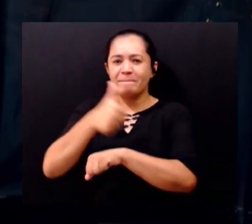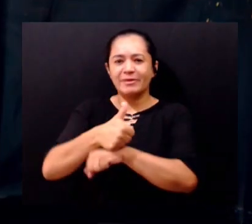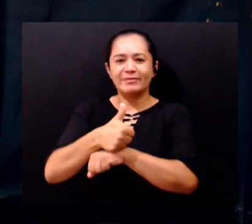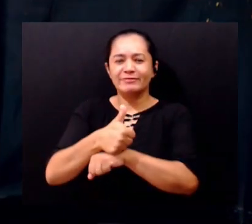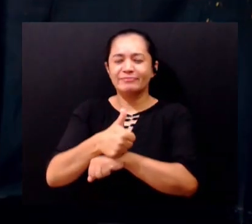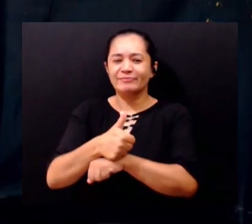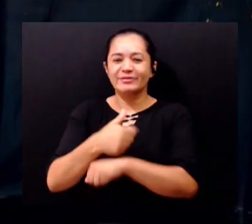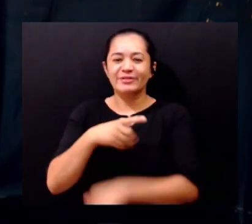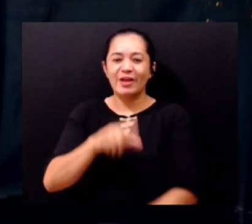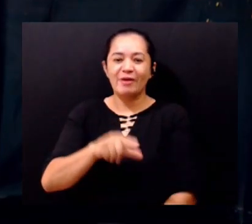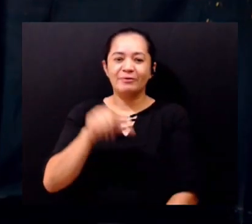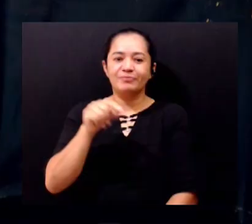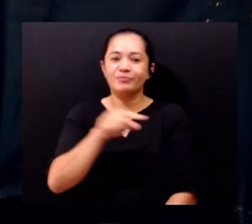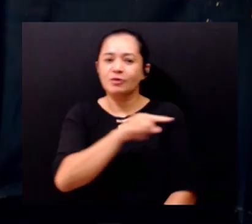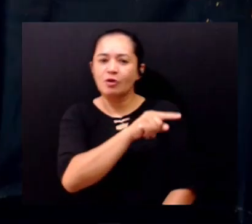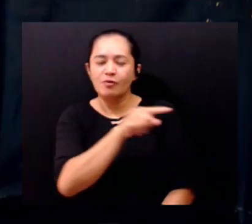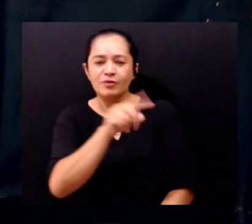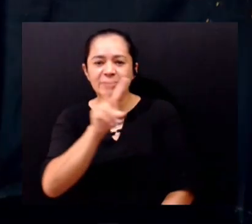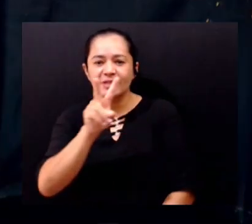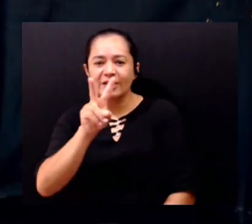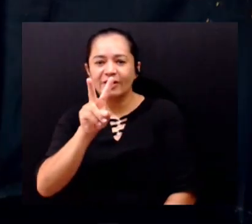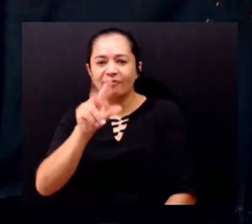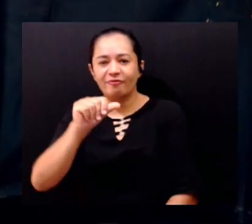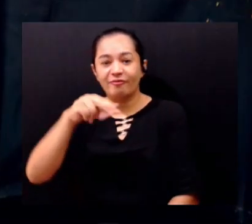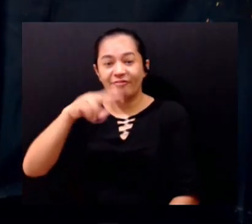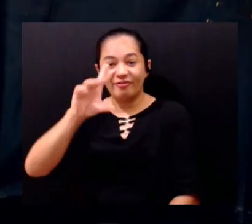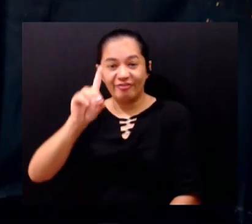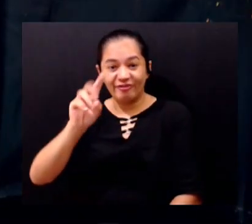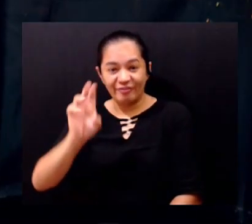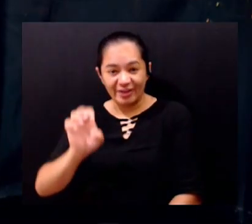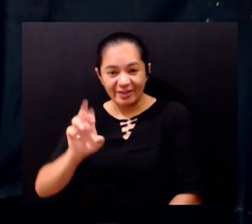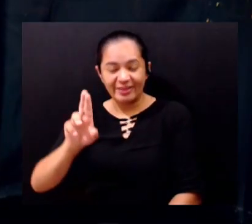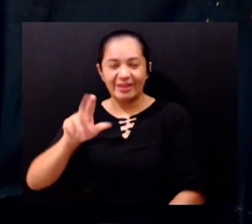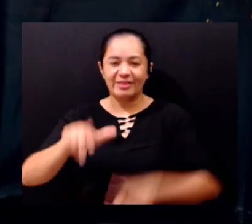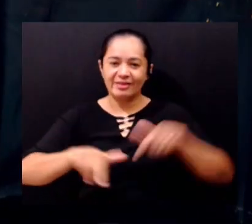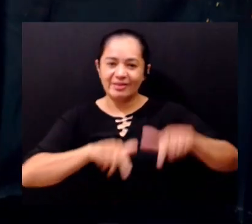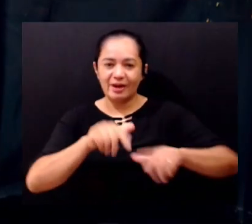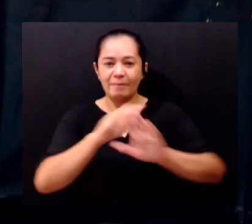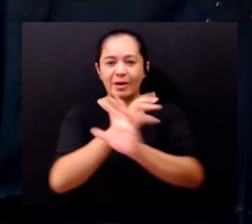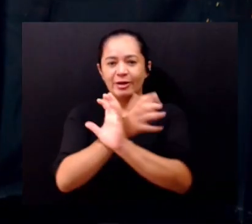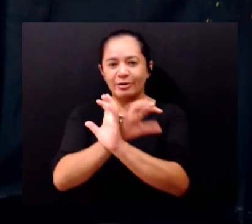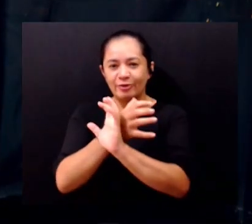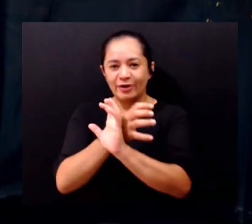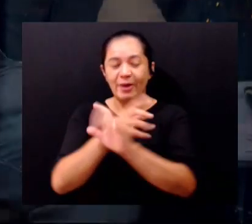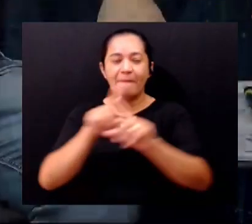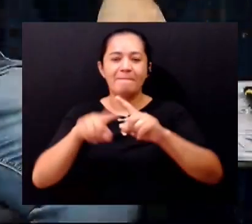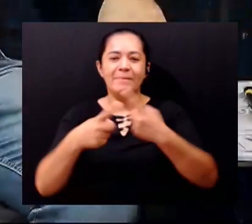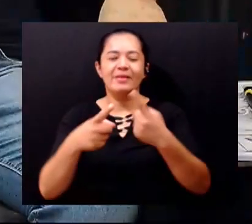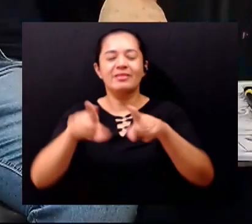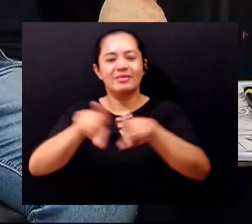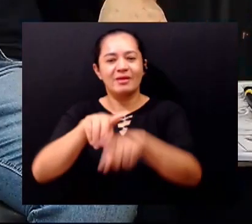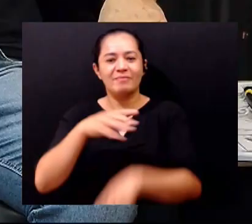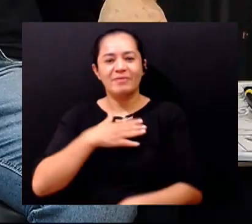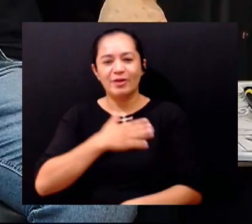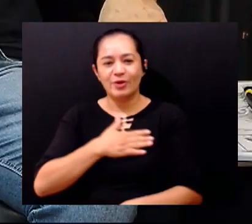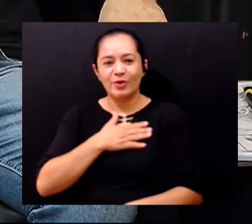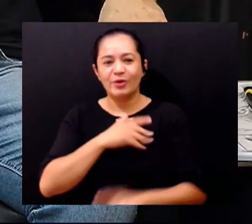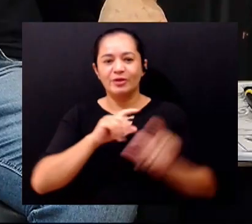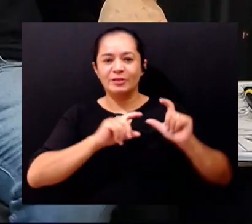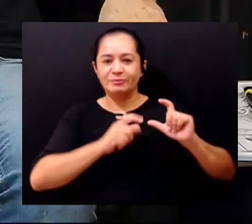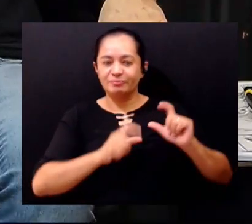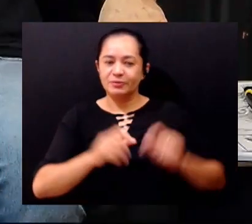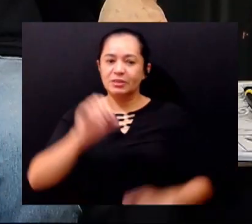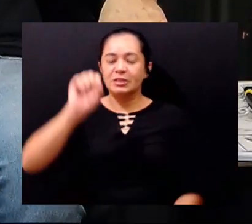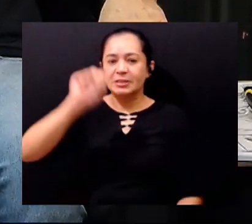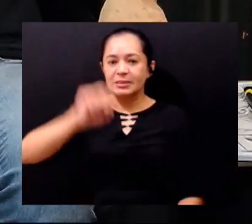trabalha mais com caricaturas, mas também é um apaixonado por quadrinhos? Sim, então, a minha iniciação praticamente no desenho